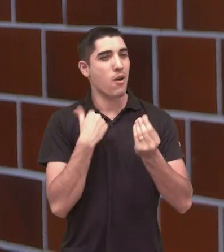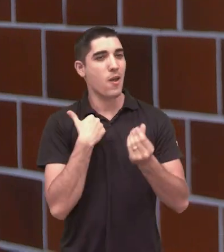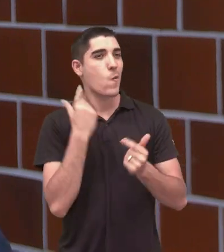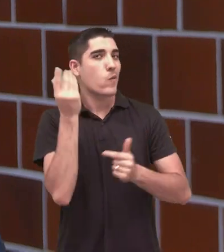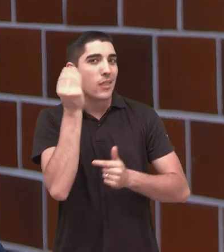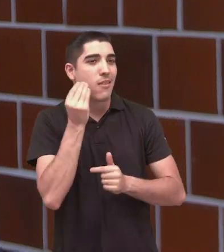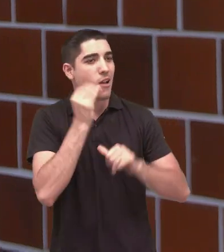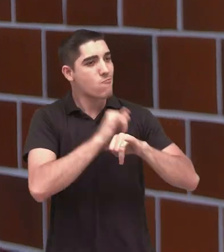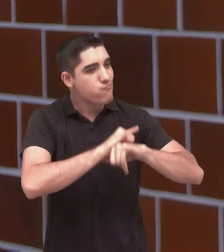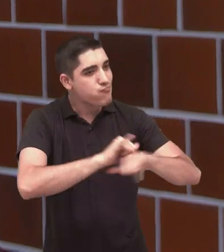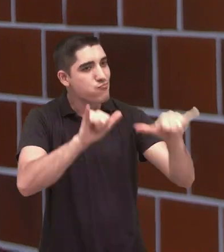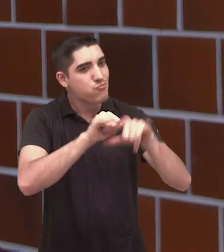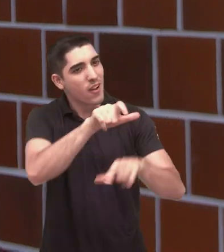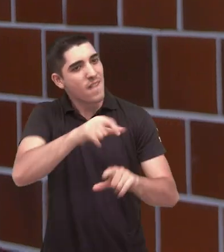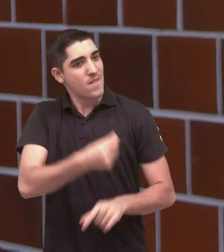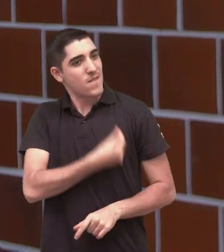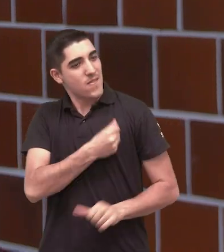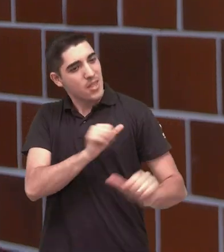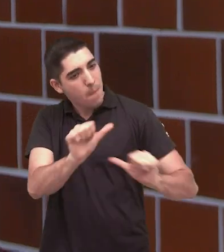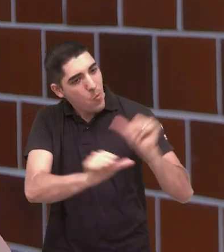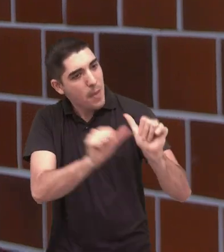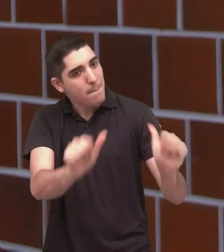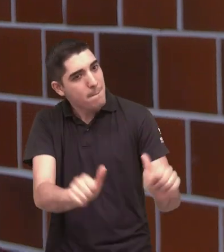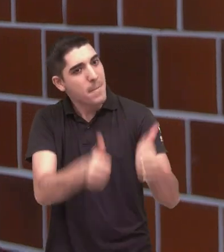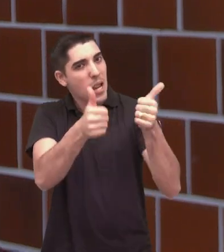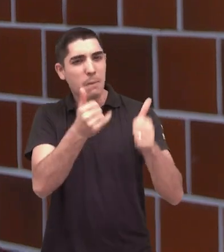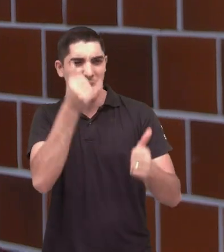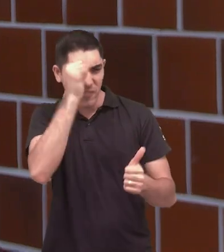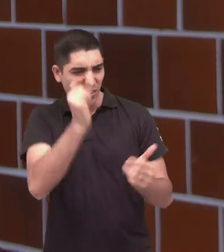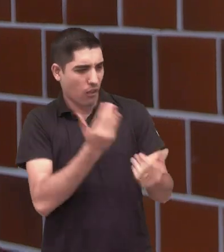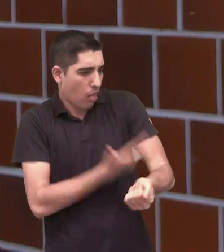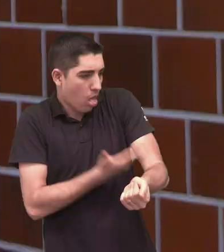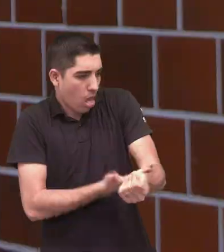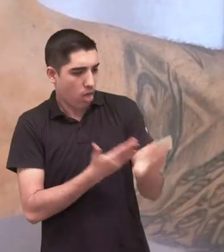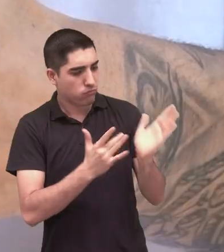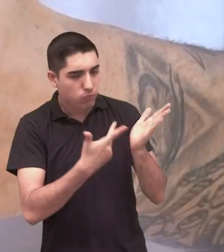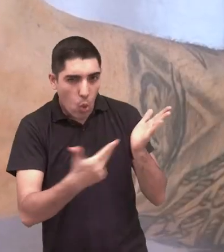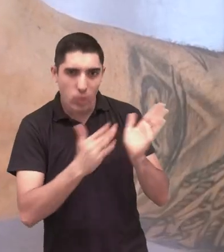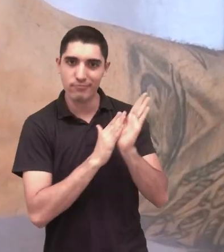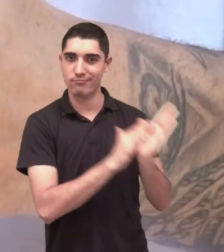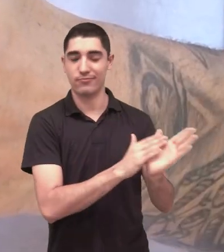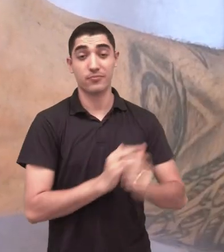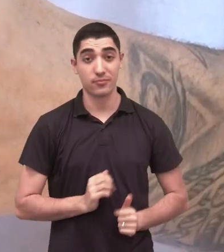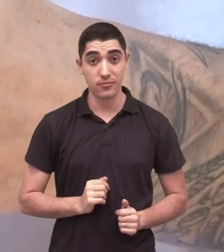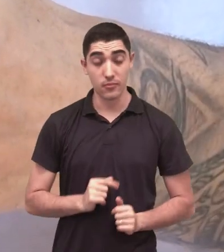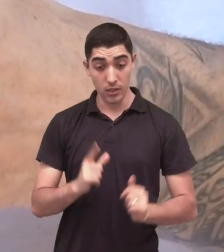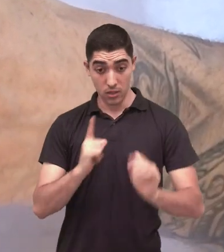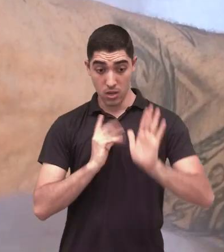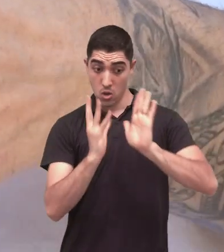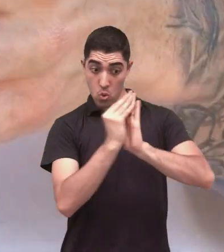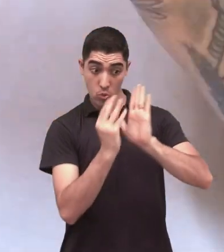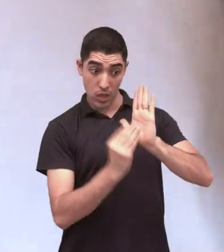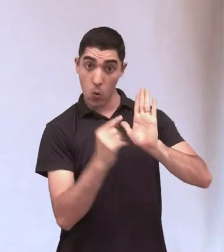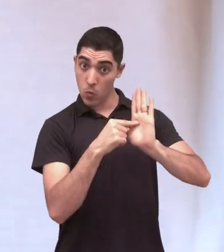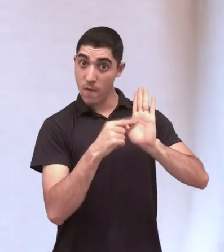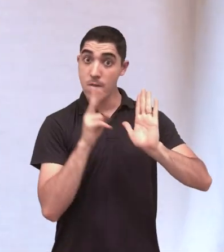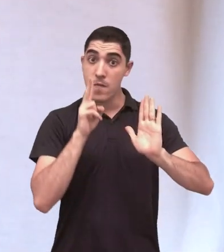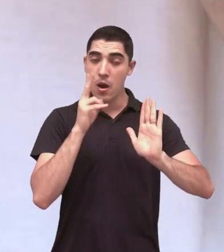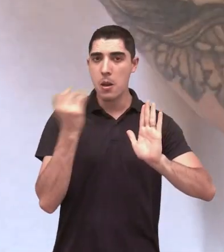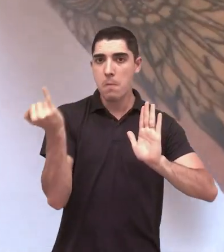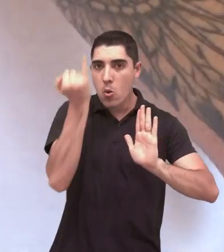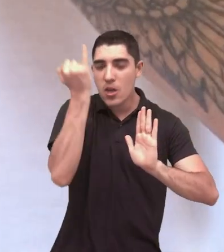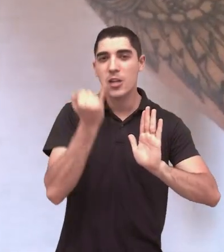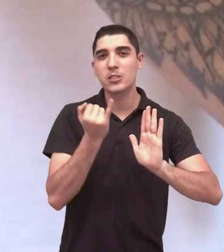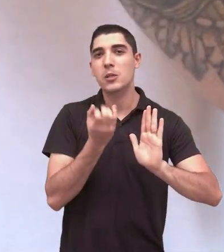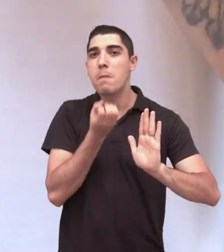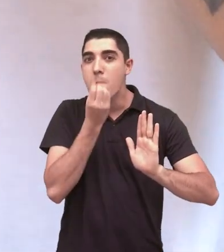passar, a como divulgar e a como dar esse espaço de empatia e de pertencimento também. O acesso a conteúdos que oferecem informação de